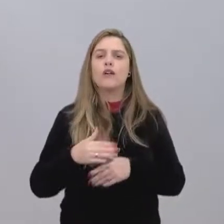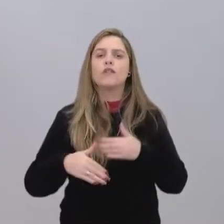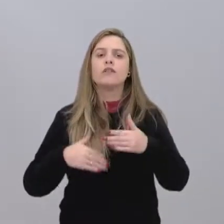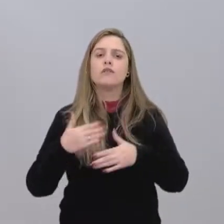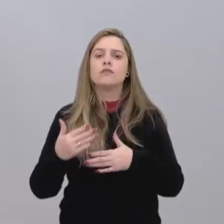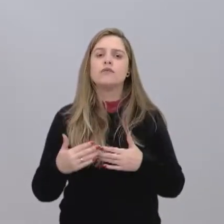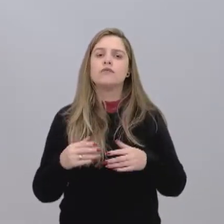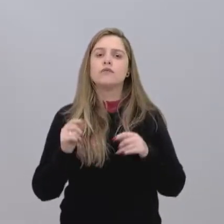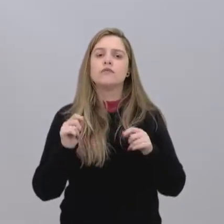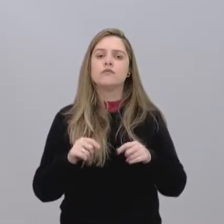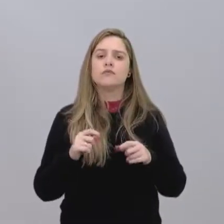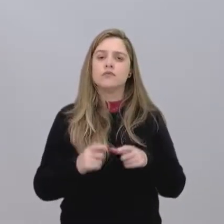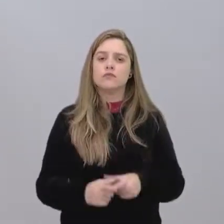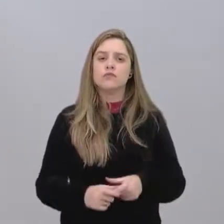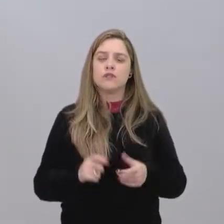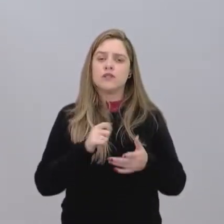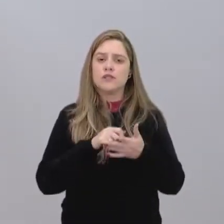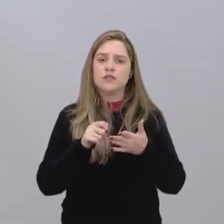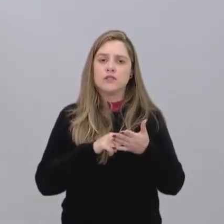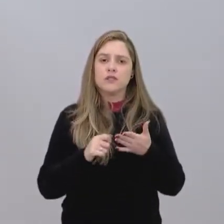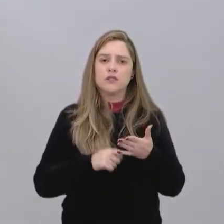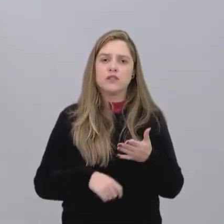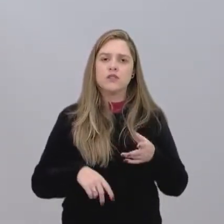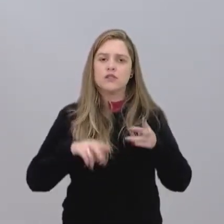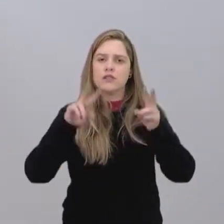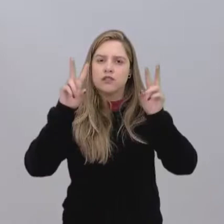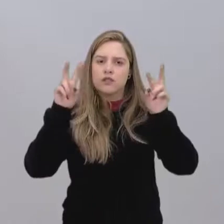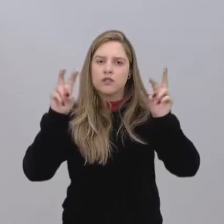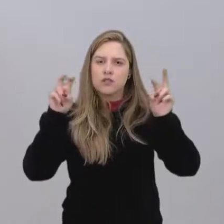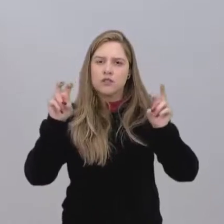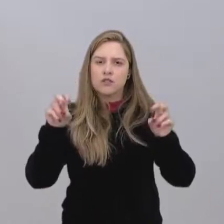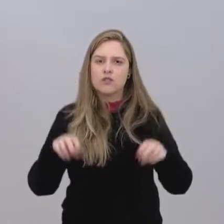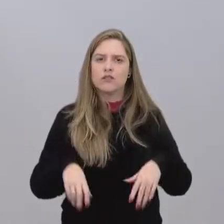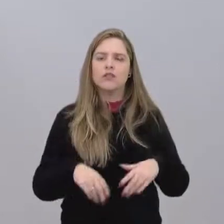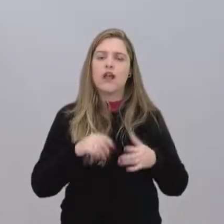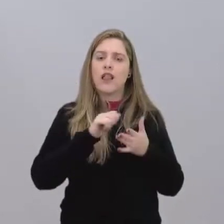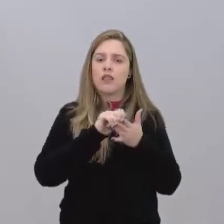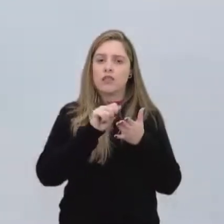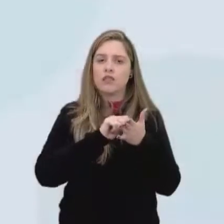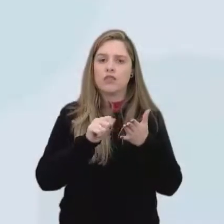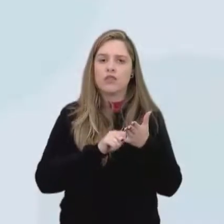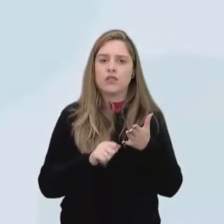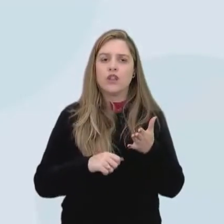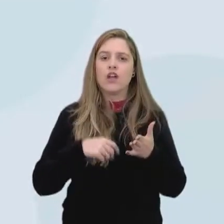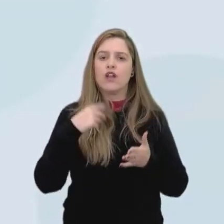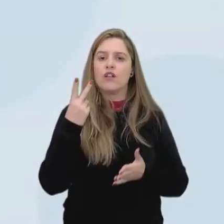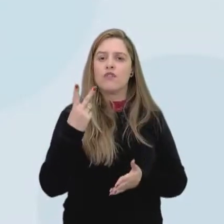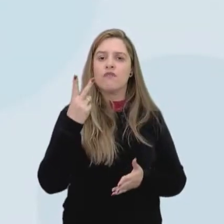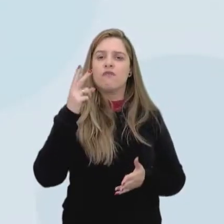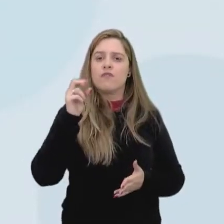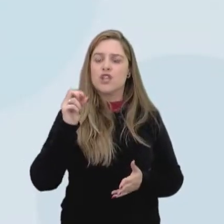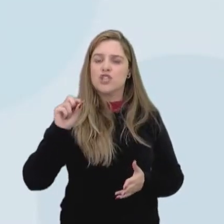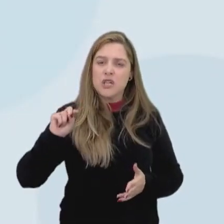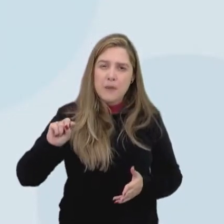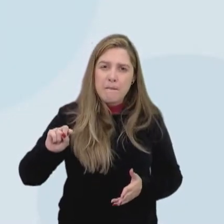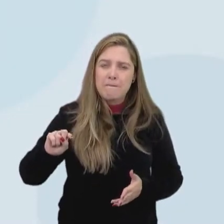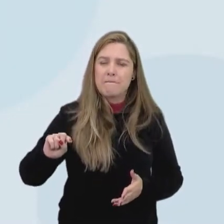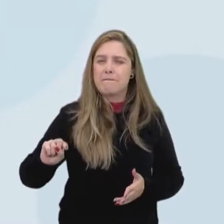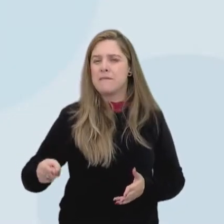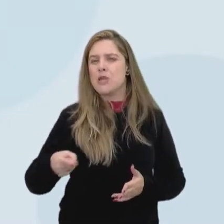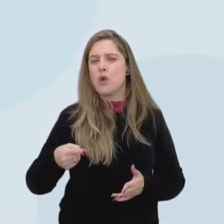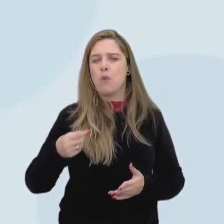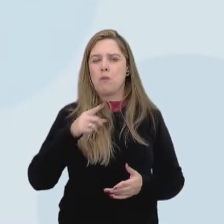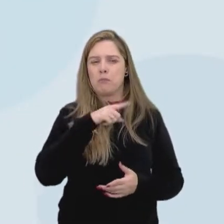relatórios, né, ela escreveu, né, por meio aí dos seus relatórios, que 20 mil mortes por ano